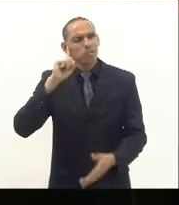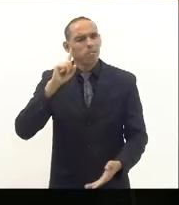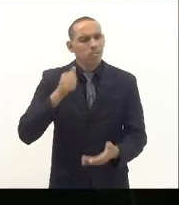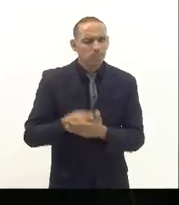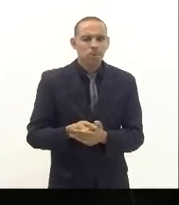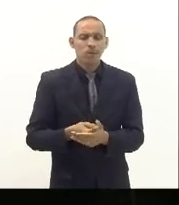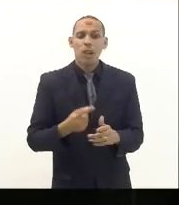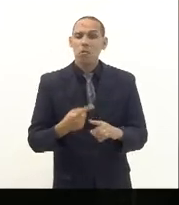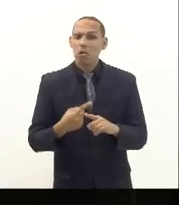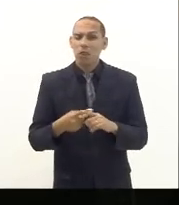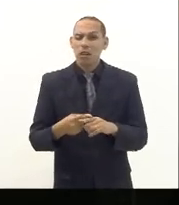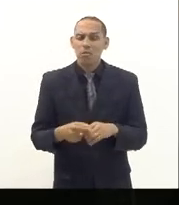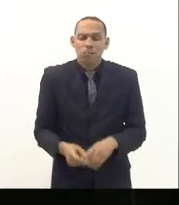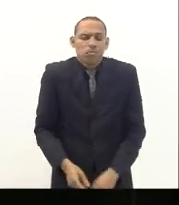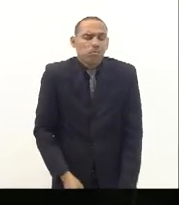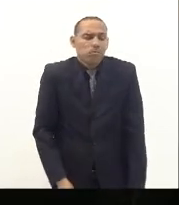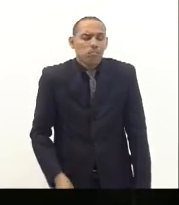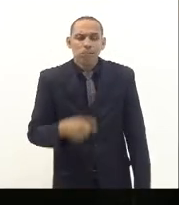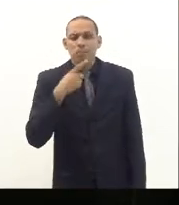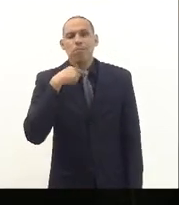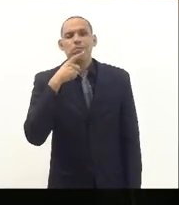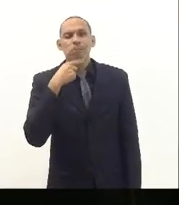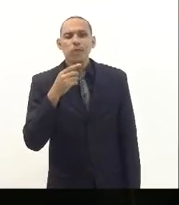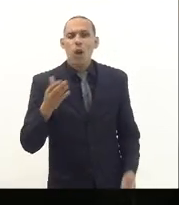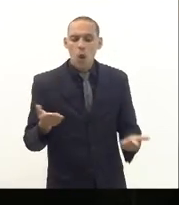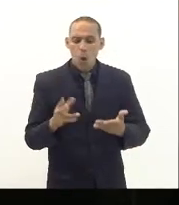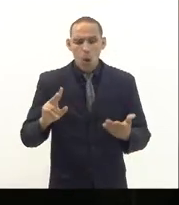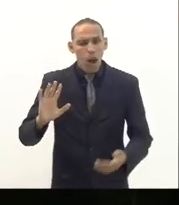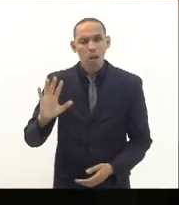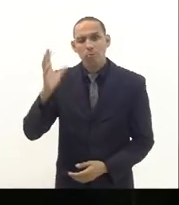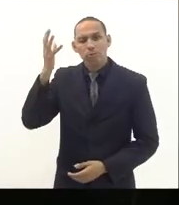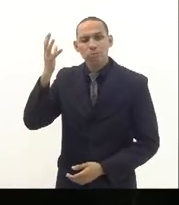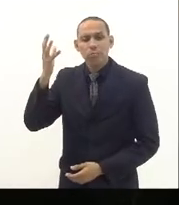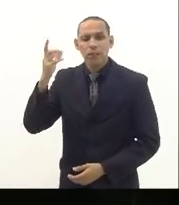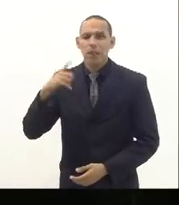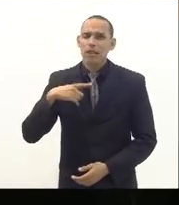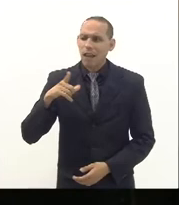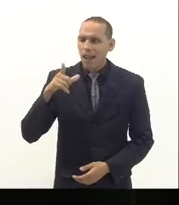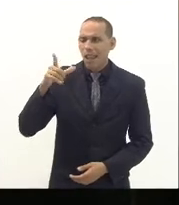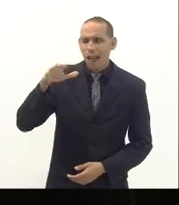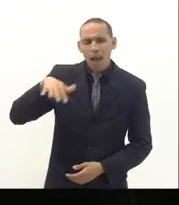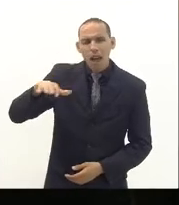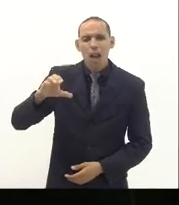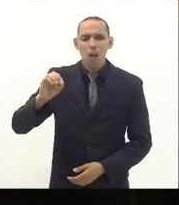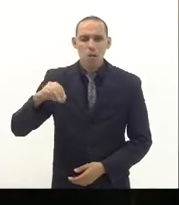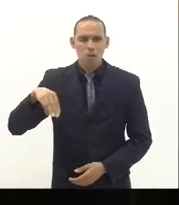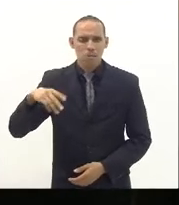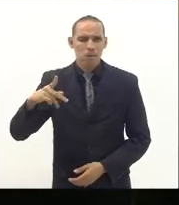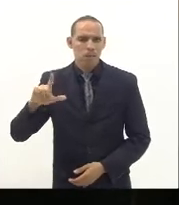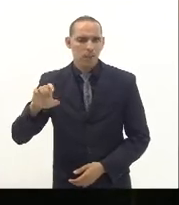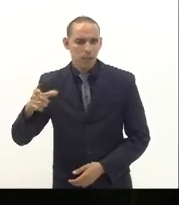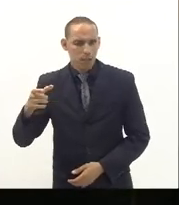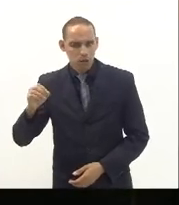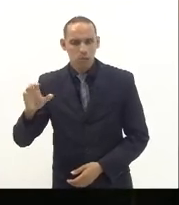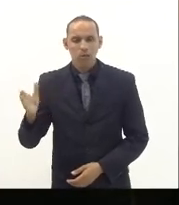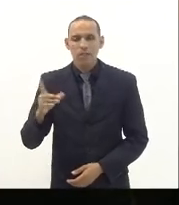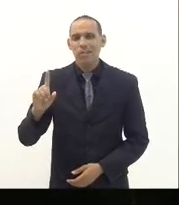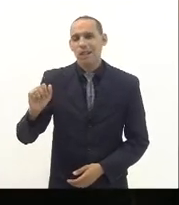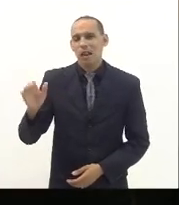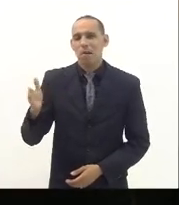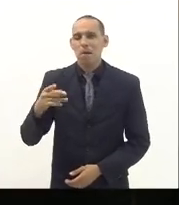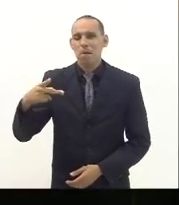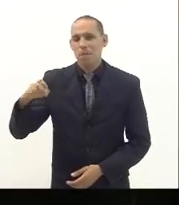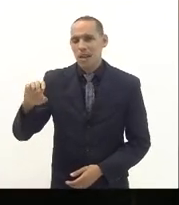porque não adianta ter ocorridos como hoje nós temos no complexo da penha tivemos a